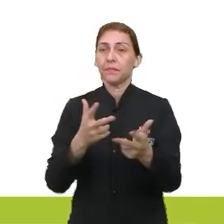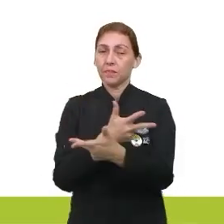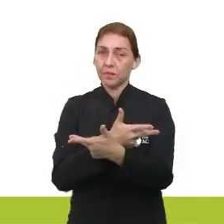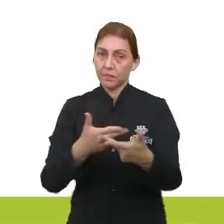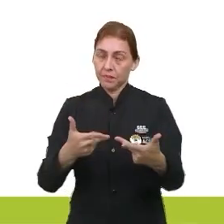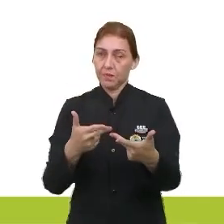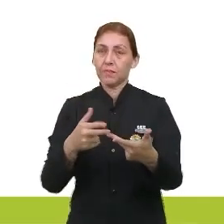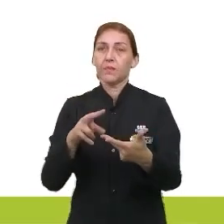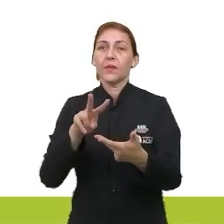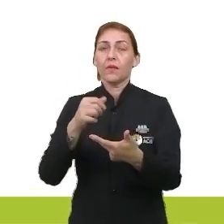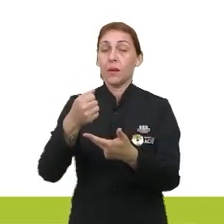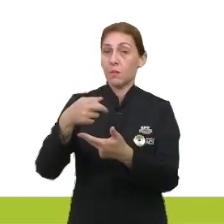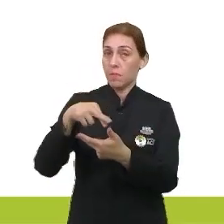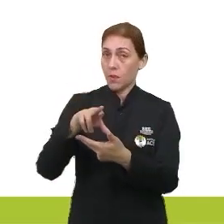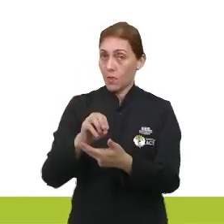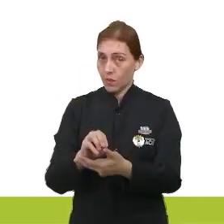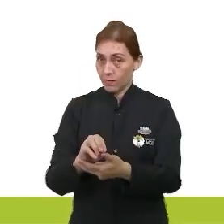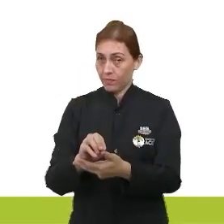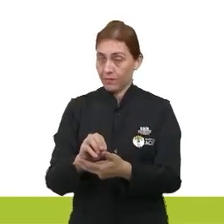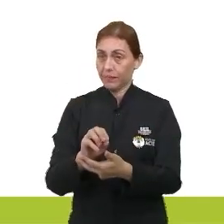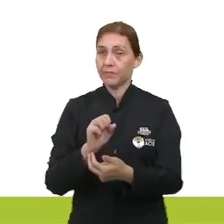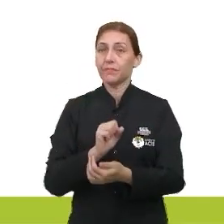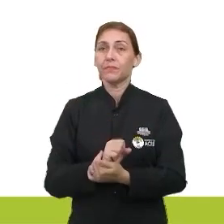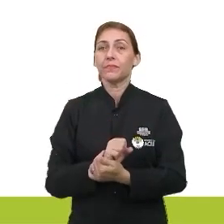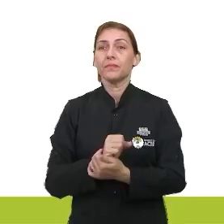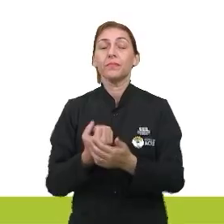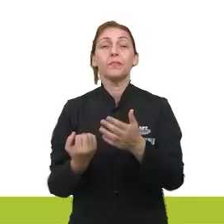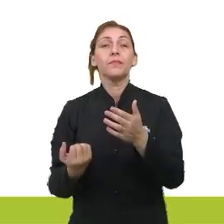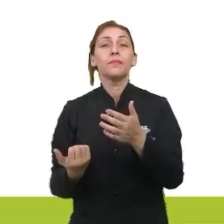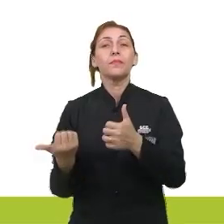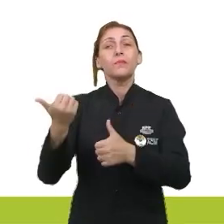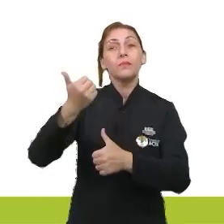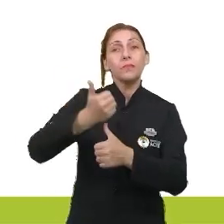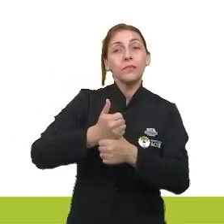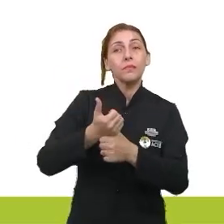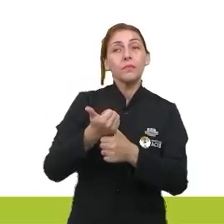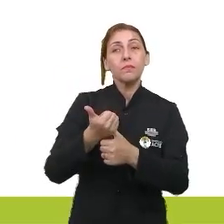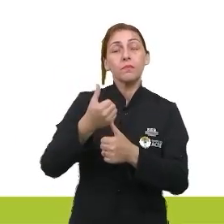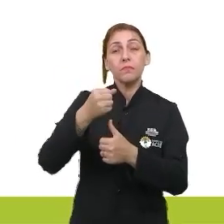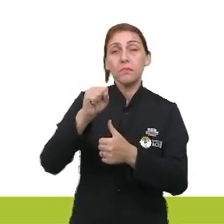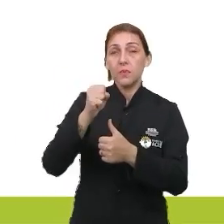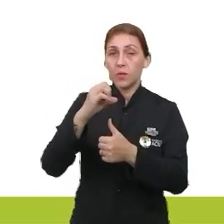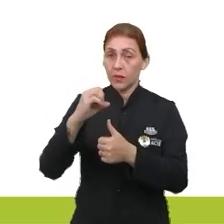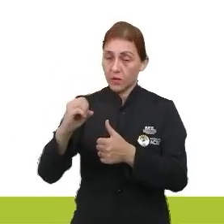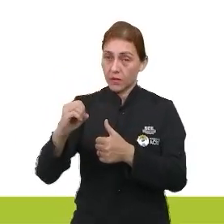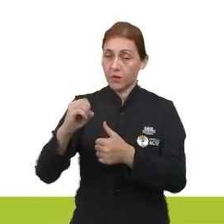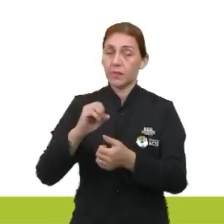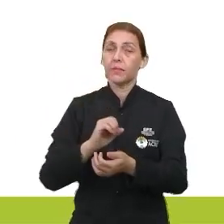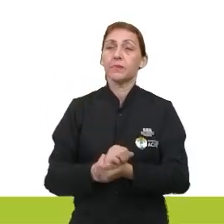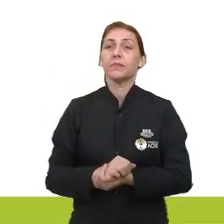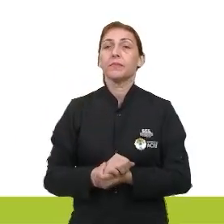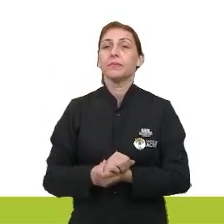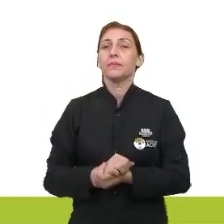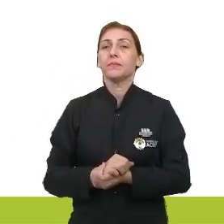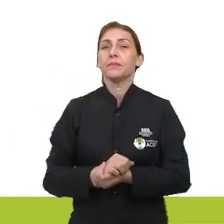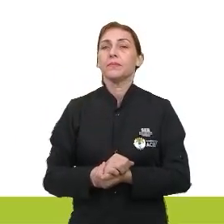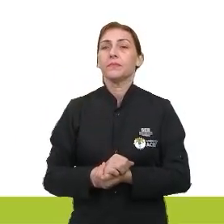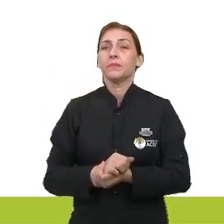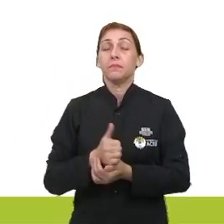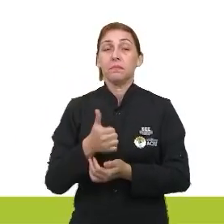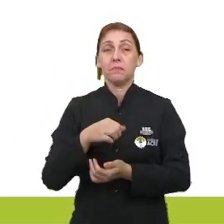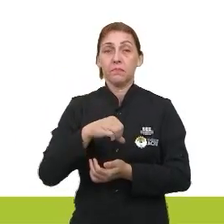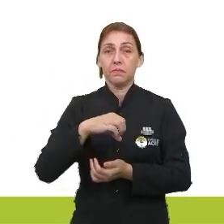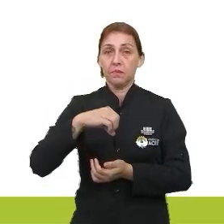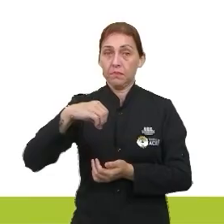da hidráulica, da máquina a vapor, surge ali por volta de 1800. Por volta